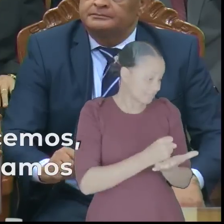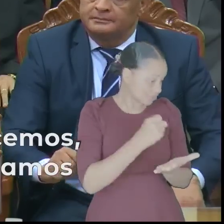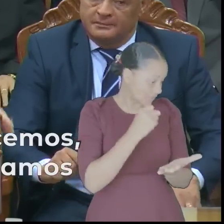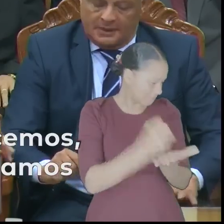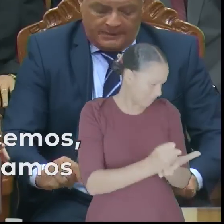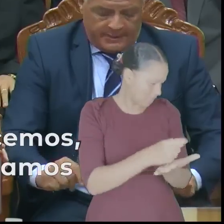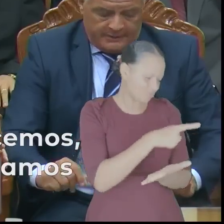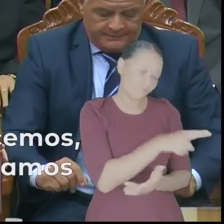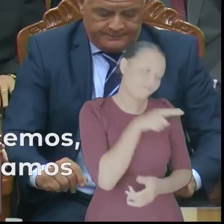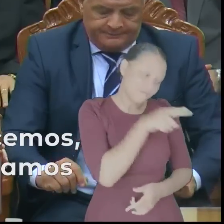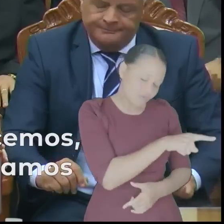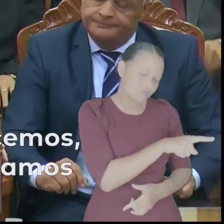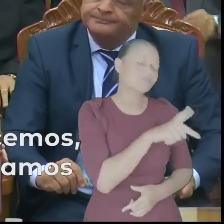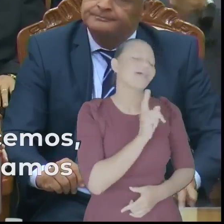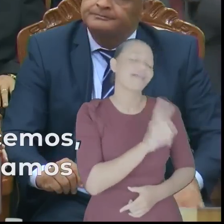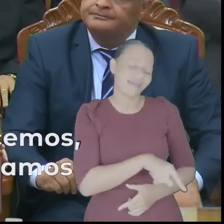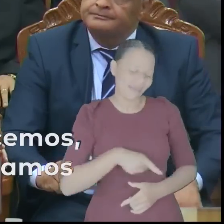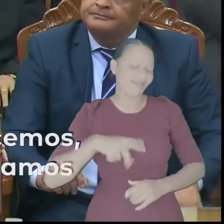é herdeiro.